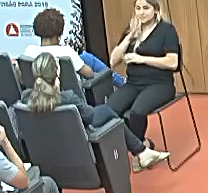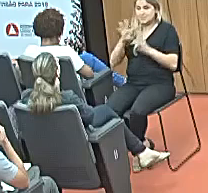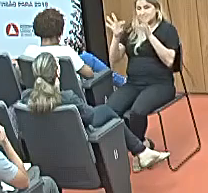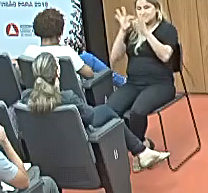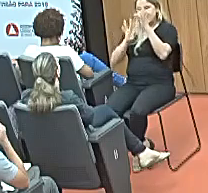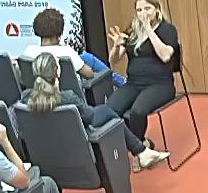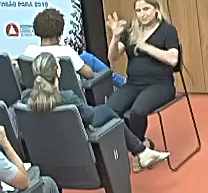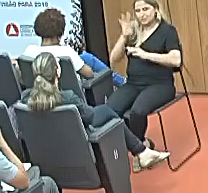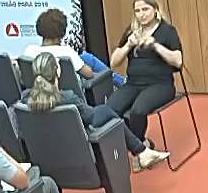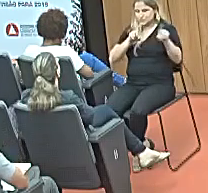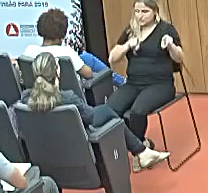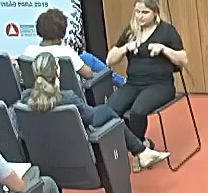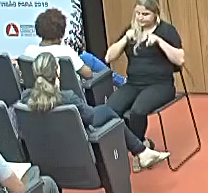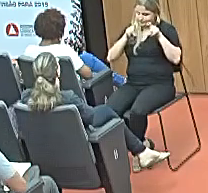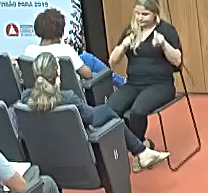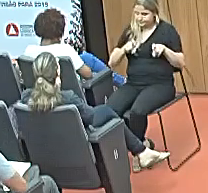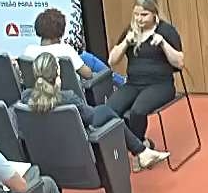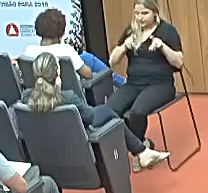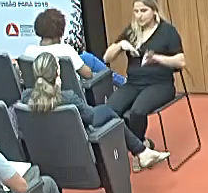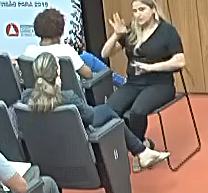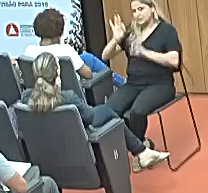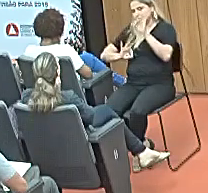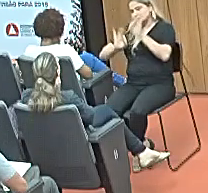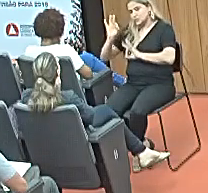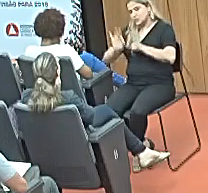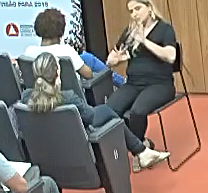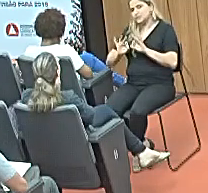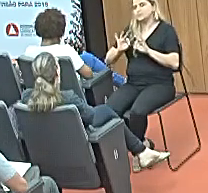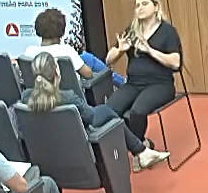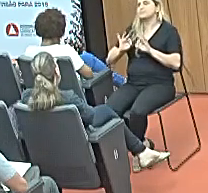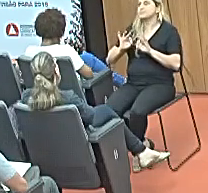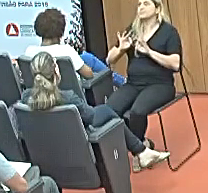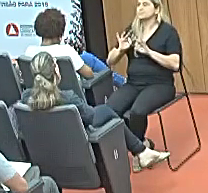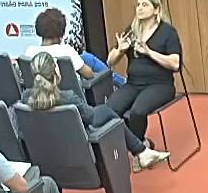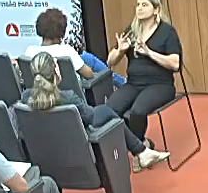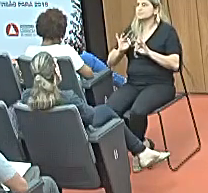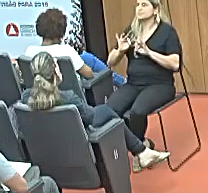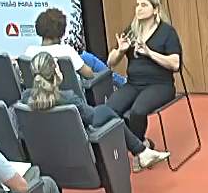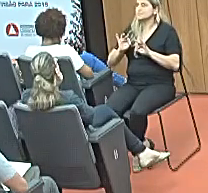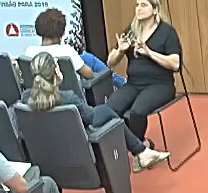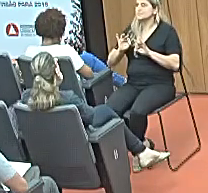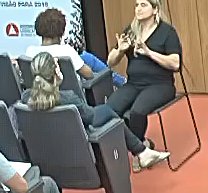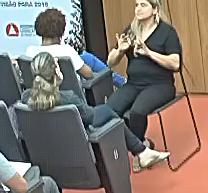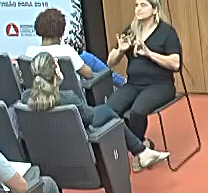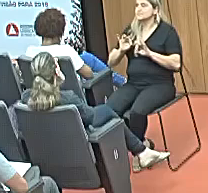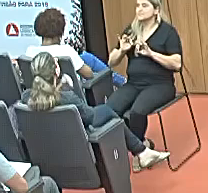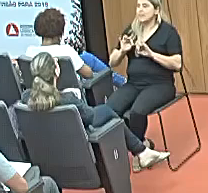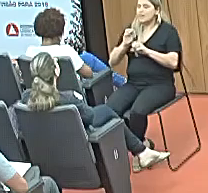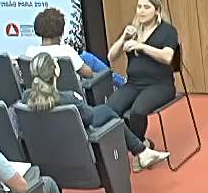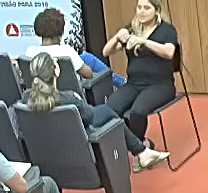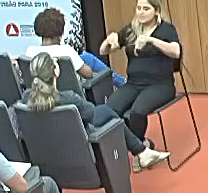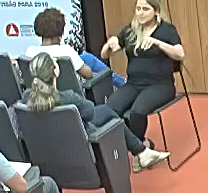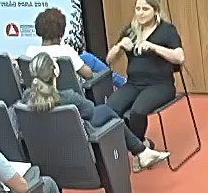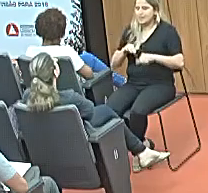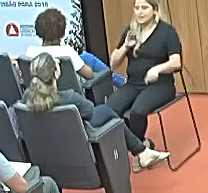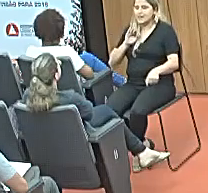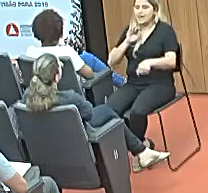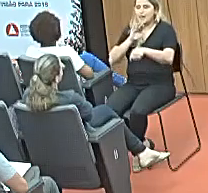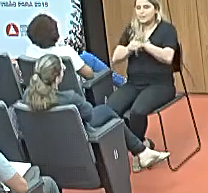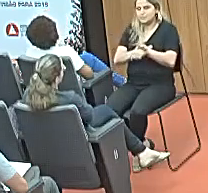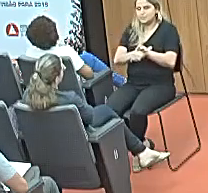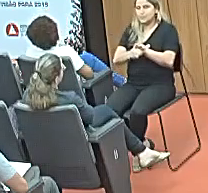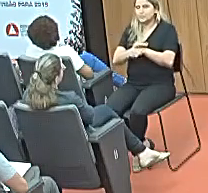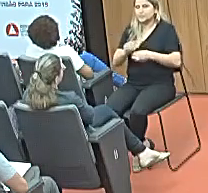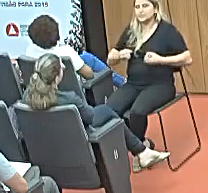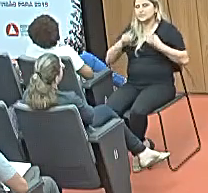46 regularização fundiária e acesso a terra 0 59 apoio à produção sustentável agregação de